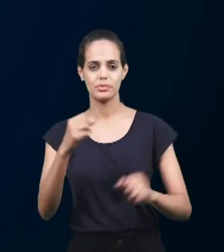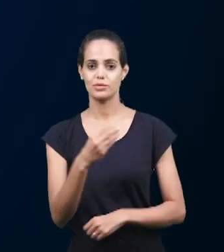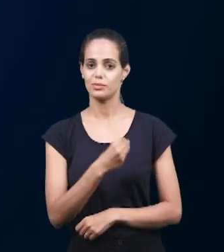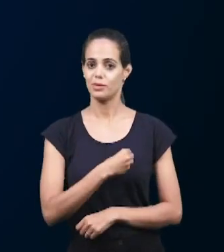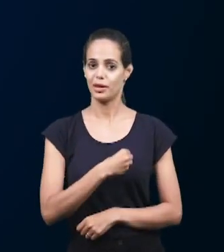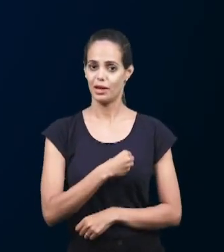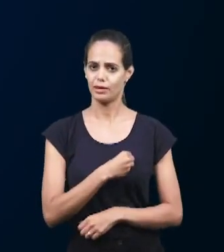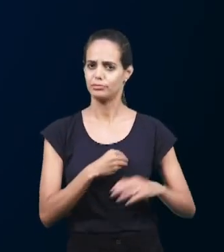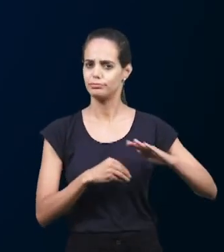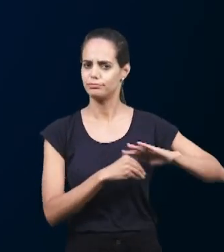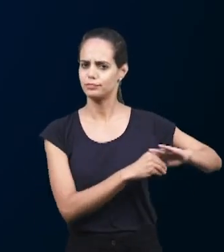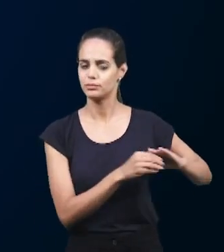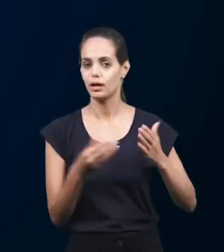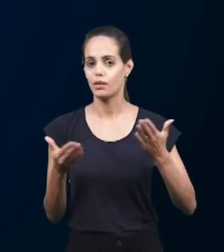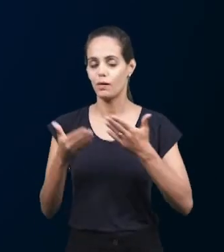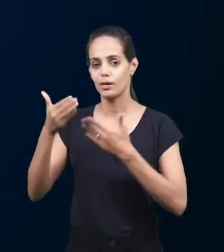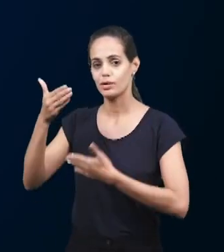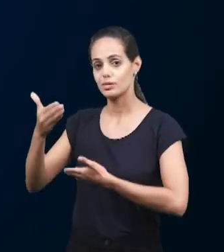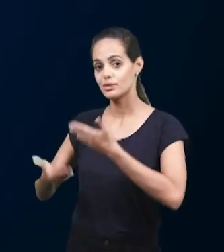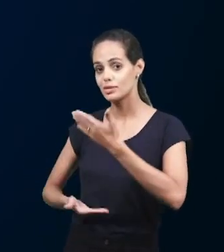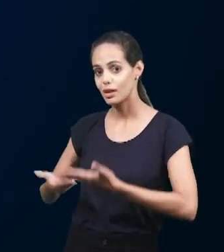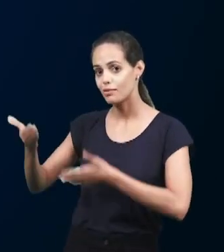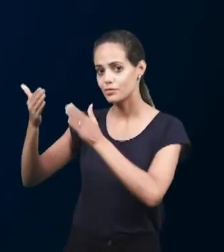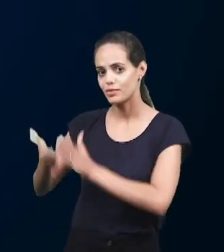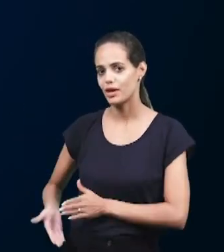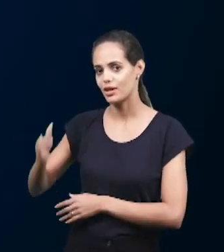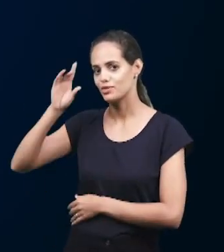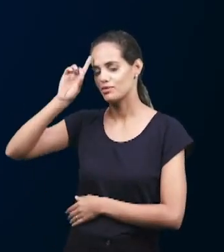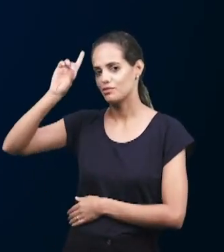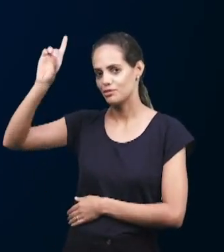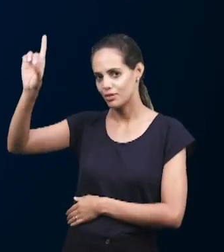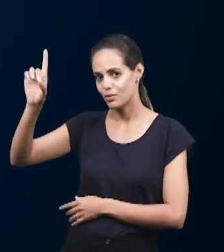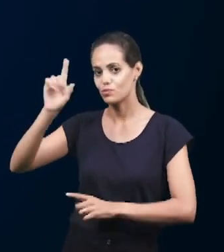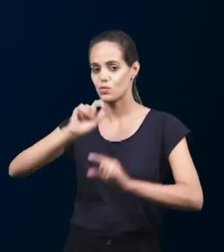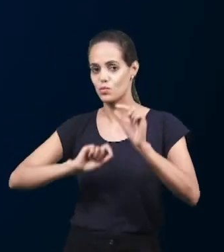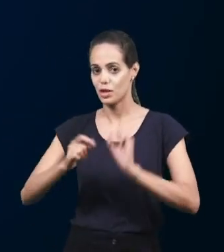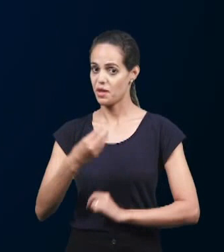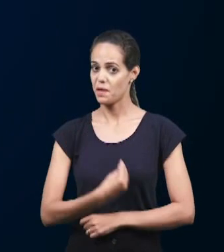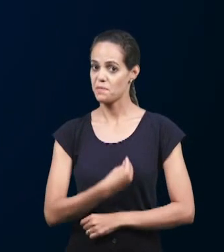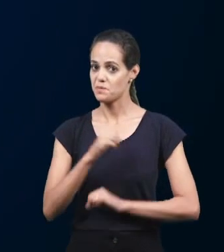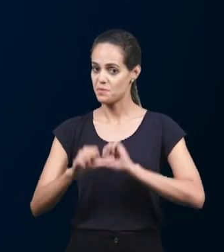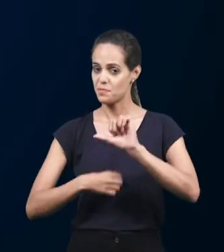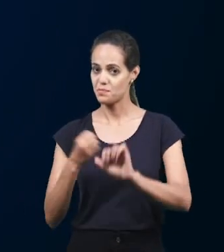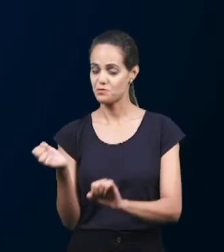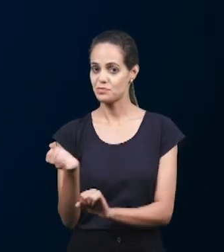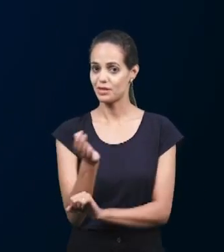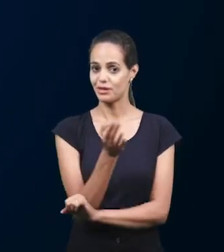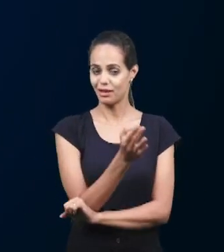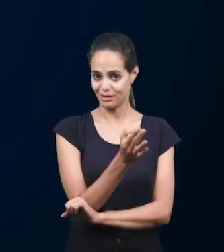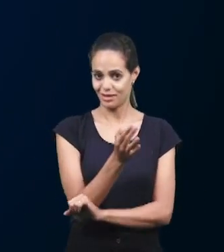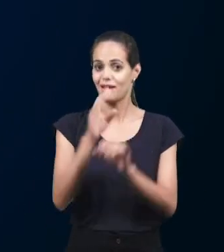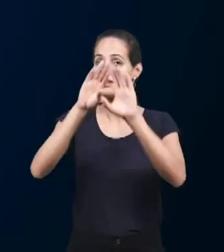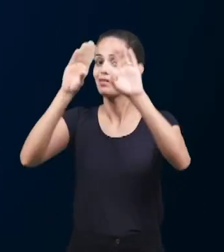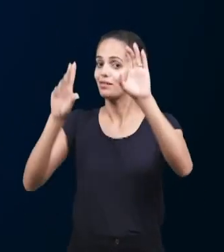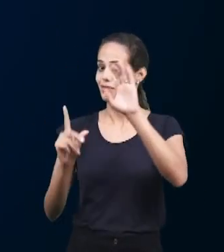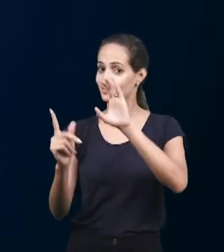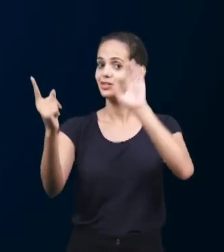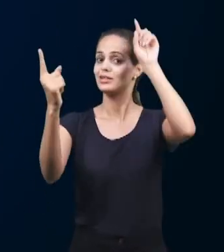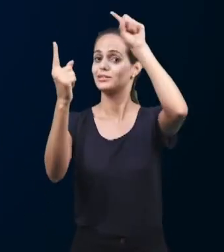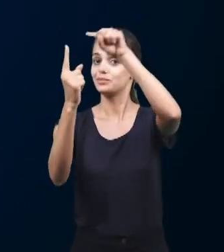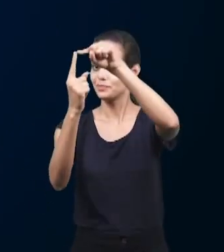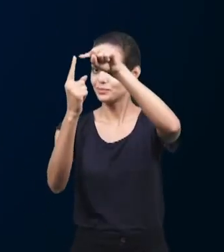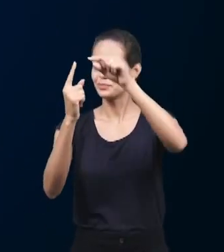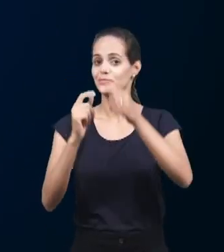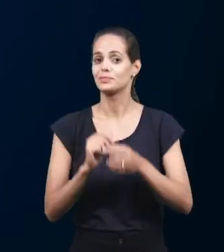e feitos servos de Deus, tendes o vosso fruto para a santificação e, por fim, a vida eterna. Entendemos que